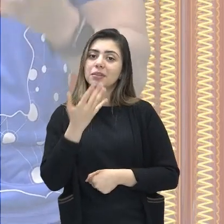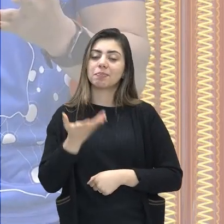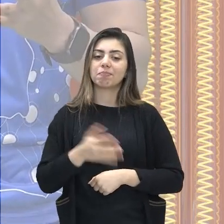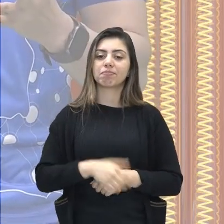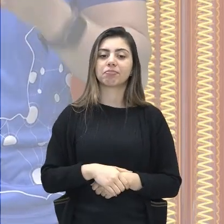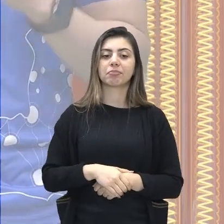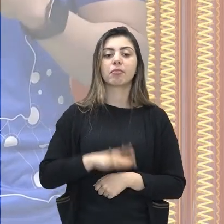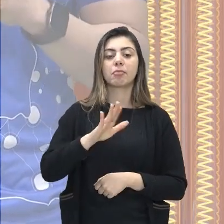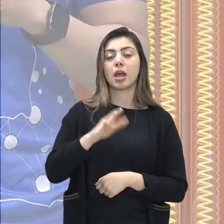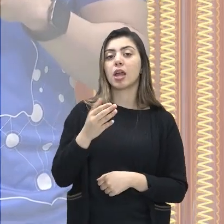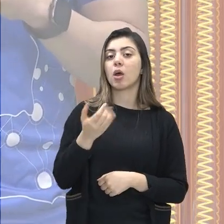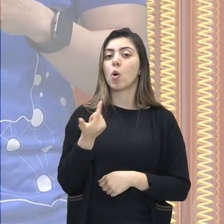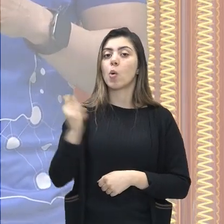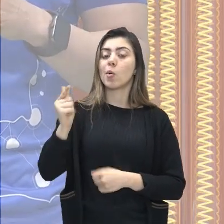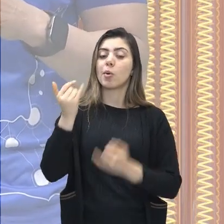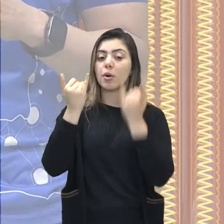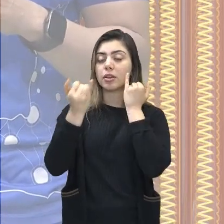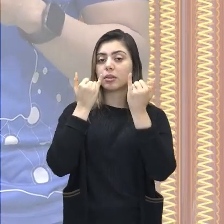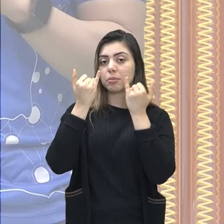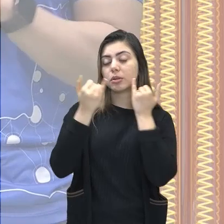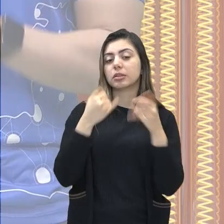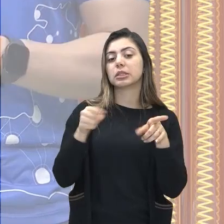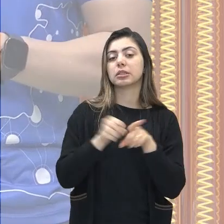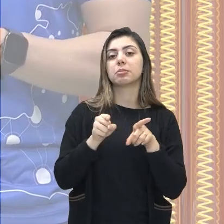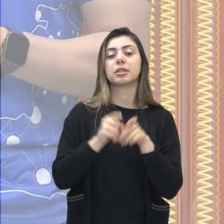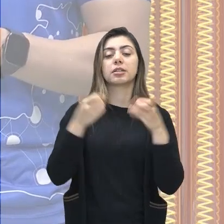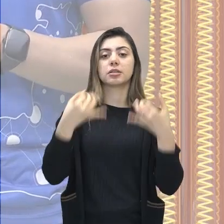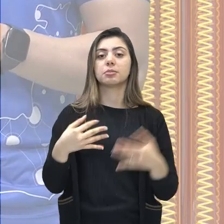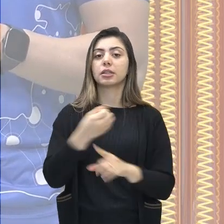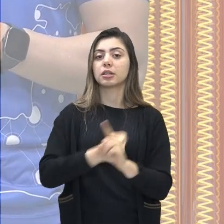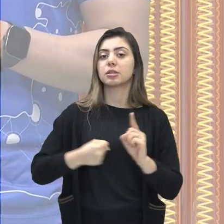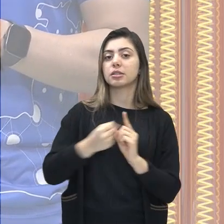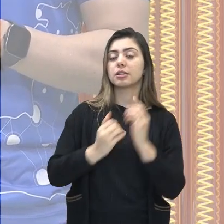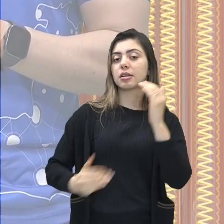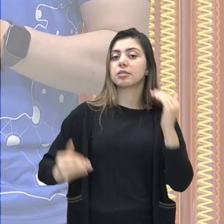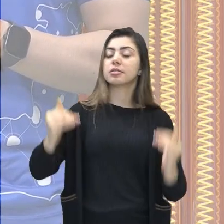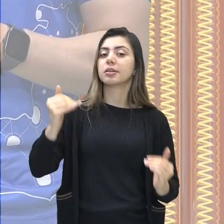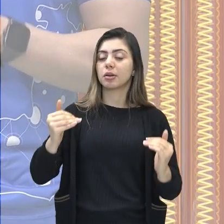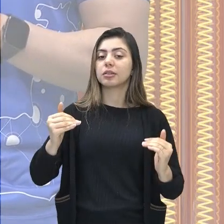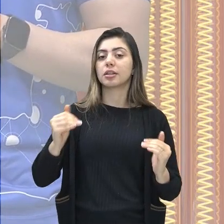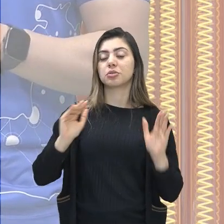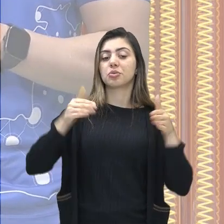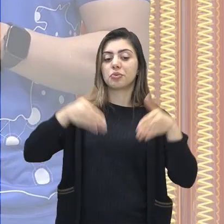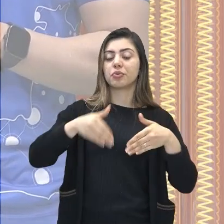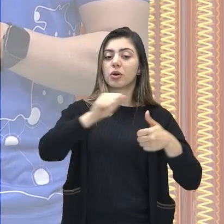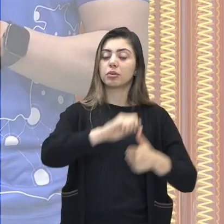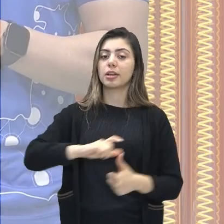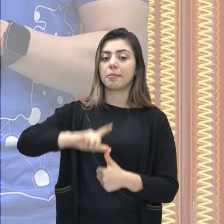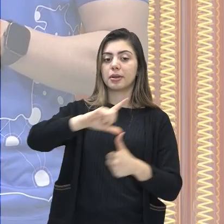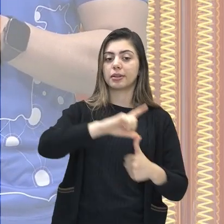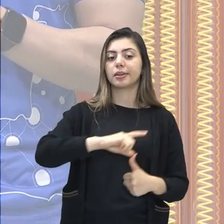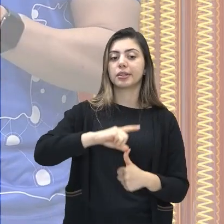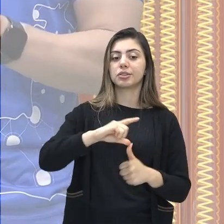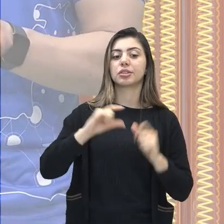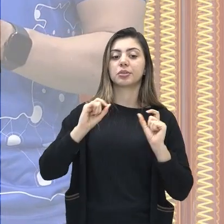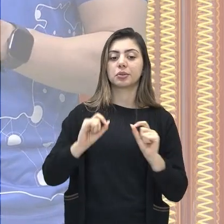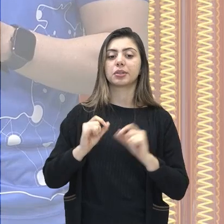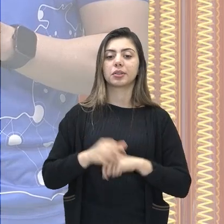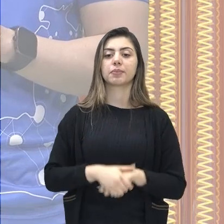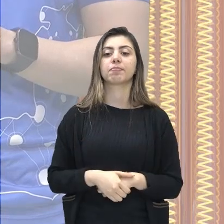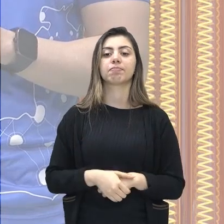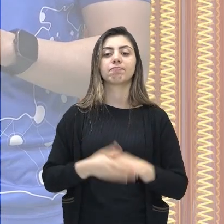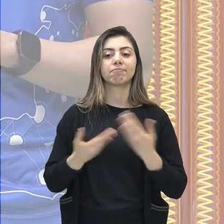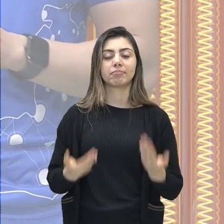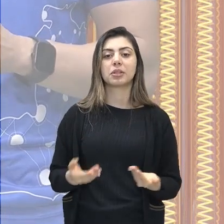Outro dado que materializa essa questão das desigualdades aqui na América Latina, de uma forma geral, é a questão da